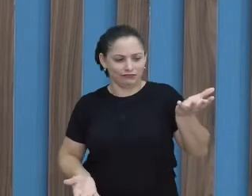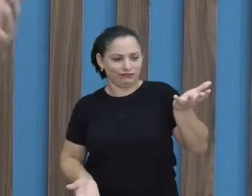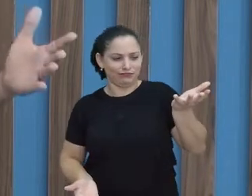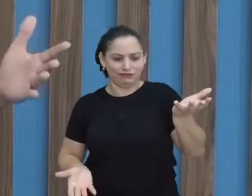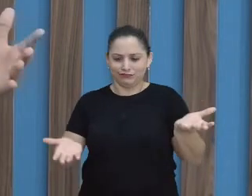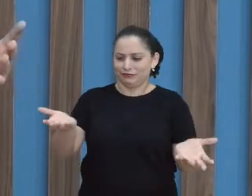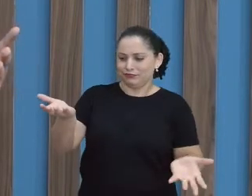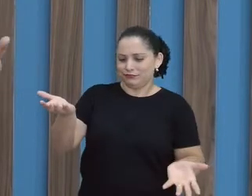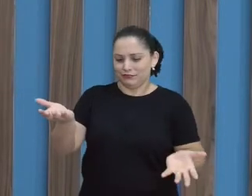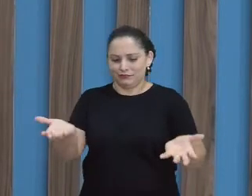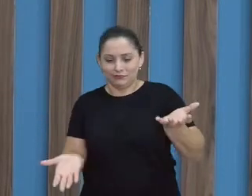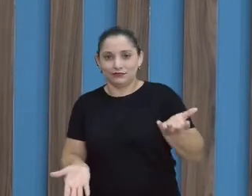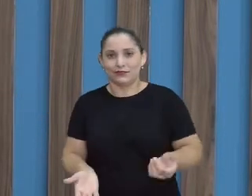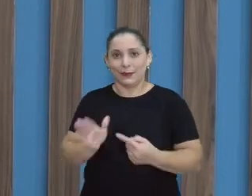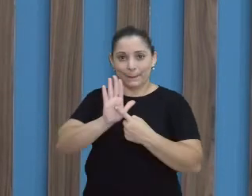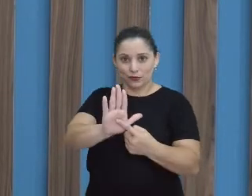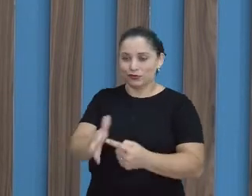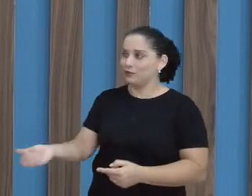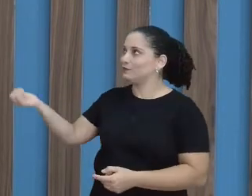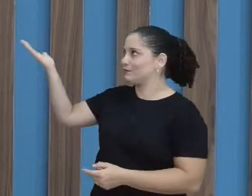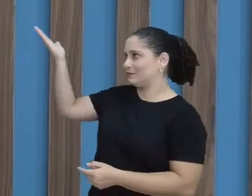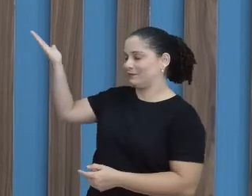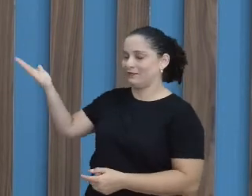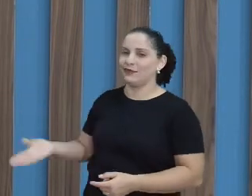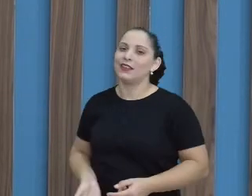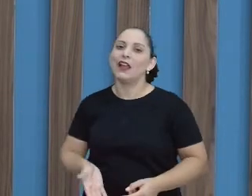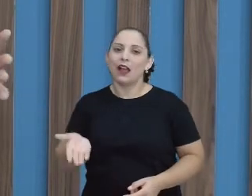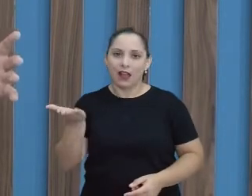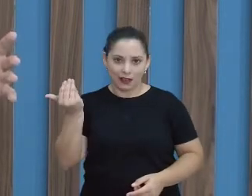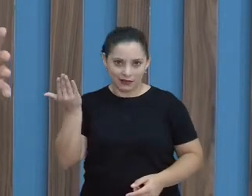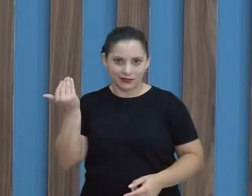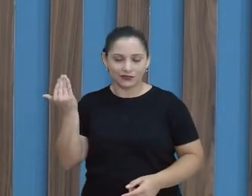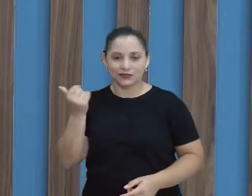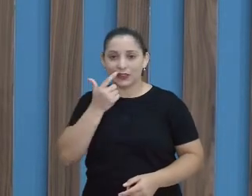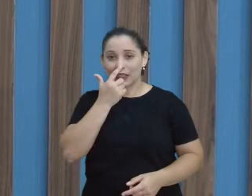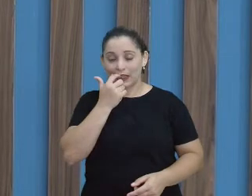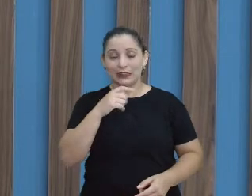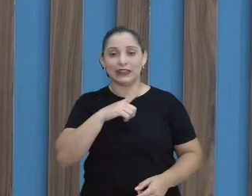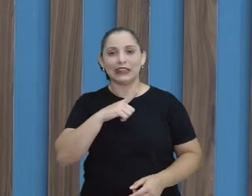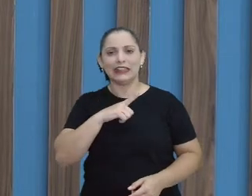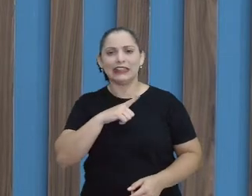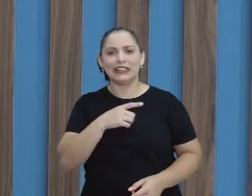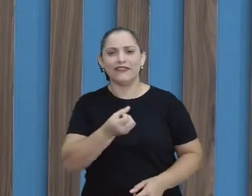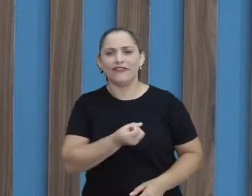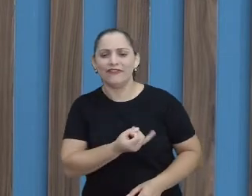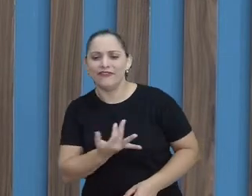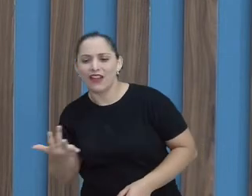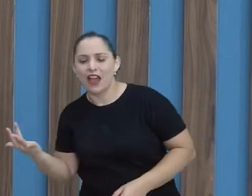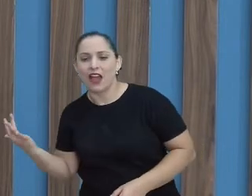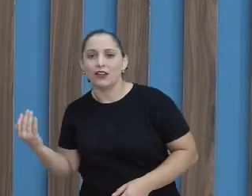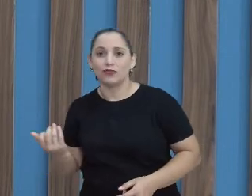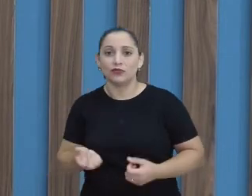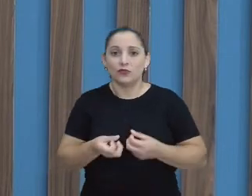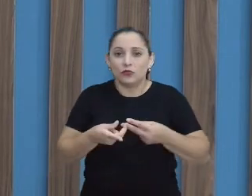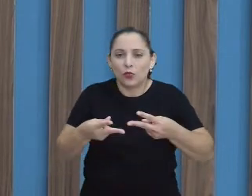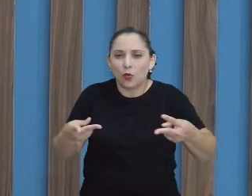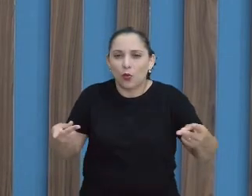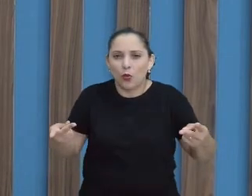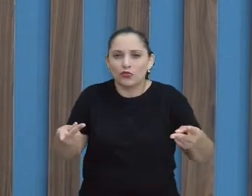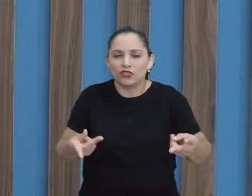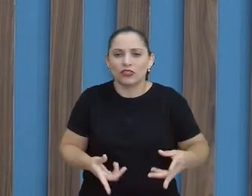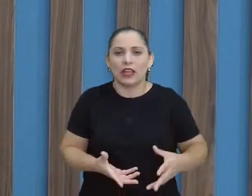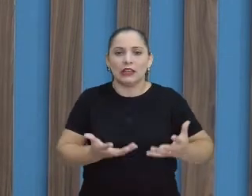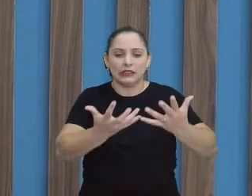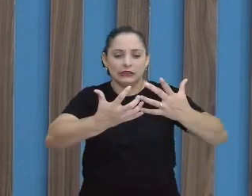você trouxe aí no slide, ainda é muito tecnológica, né? A gente vê um bocado de engrenagem ali,